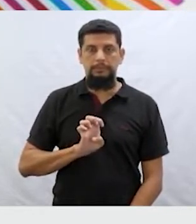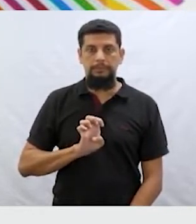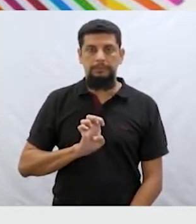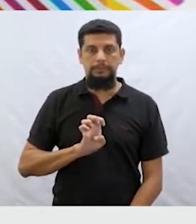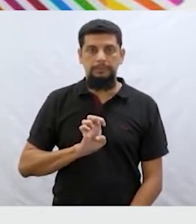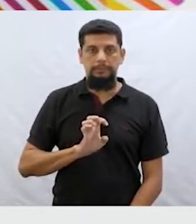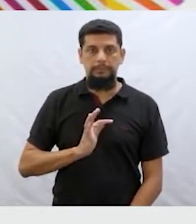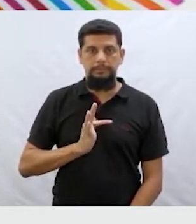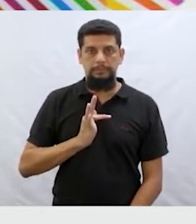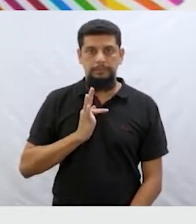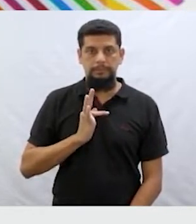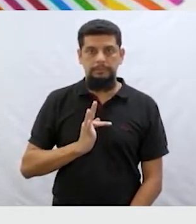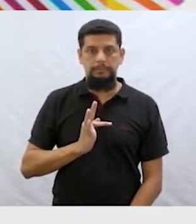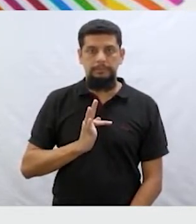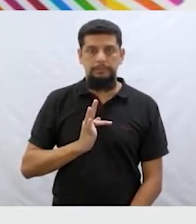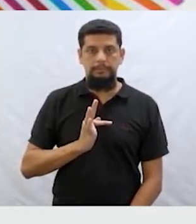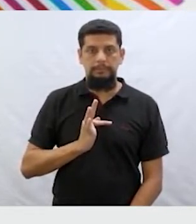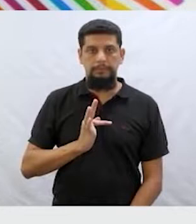E,